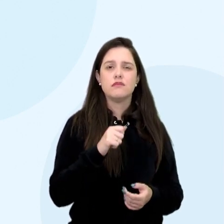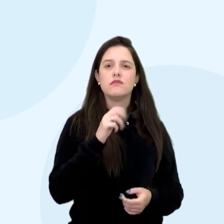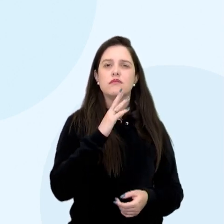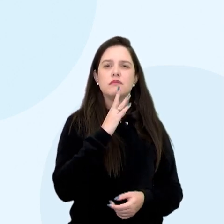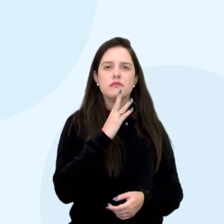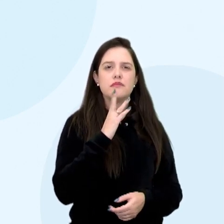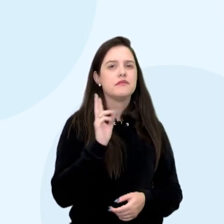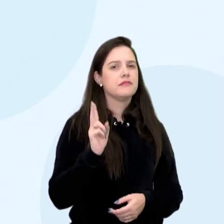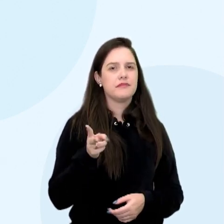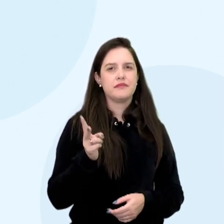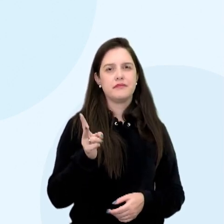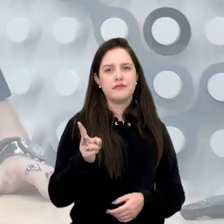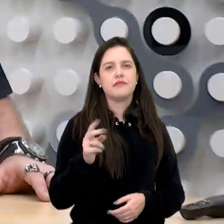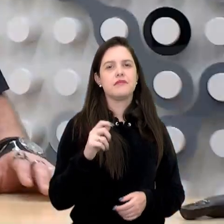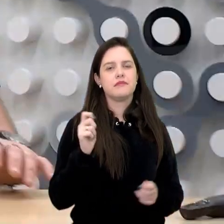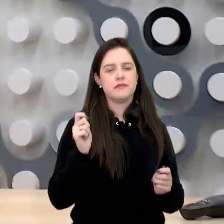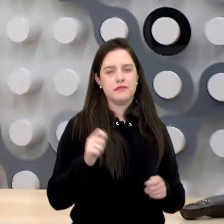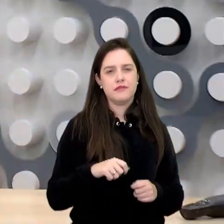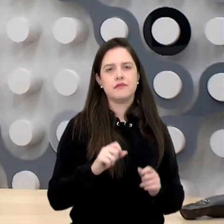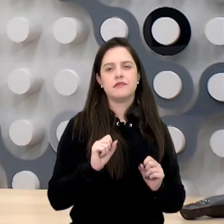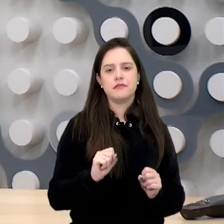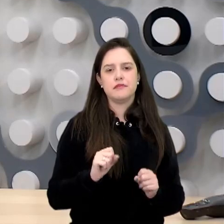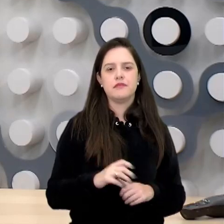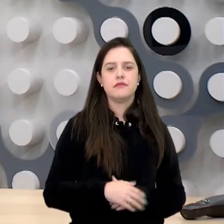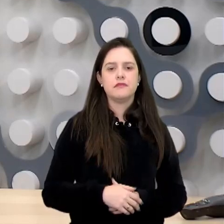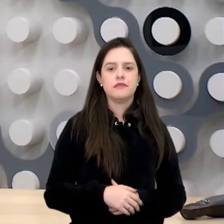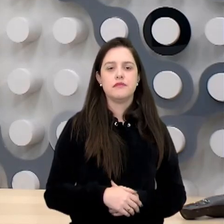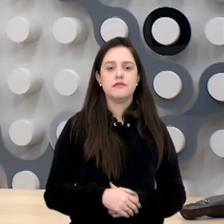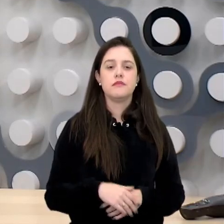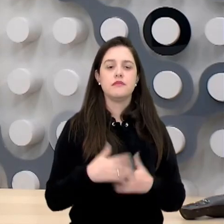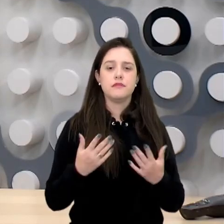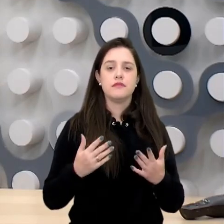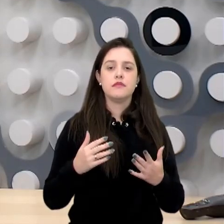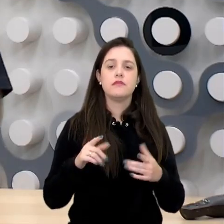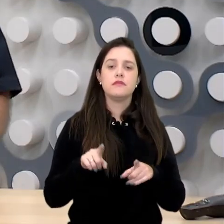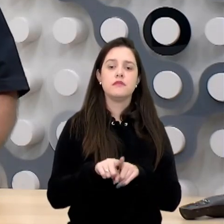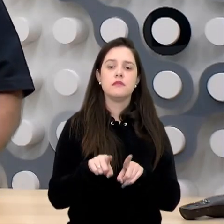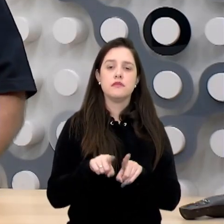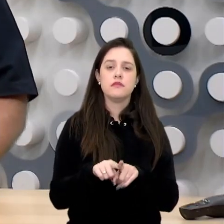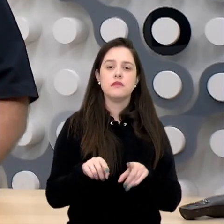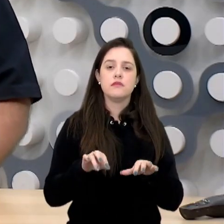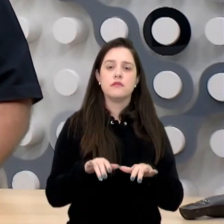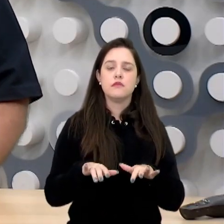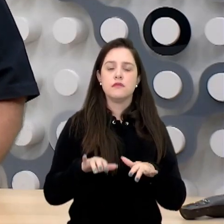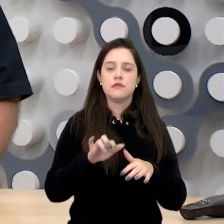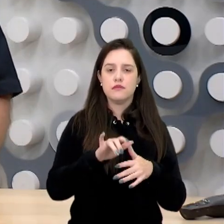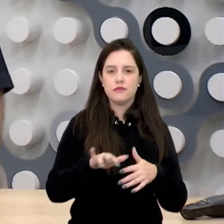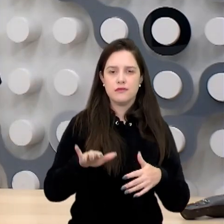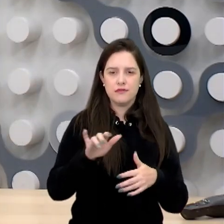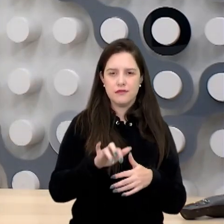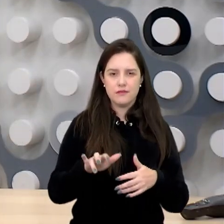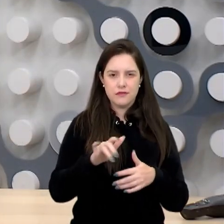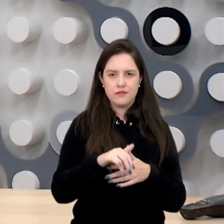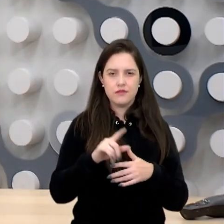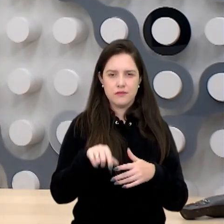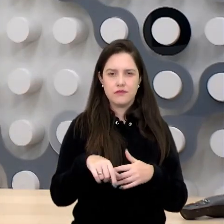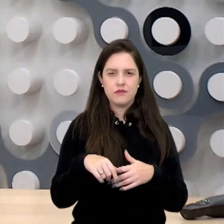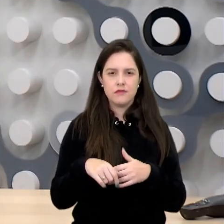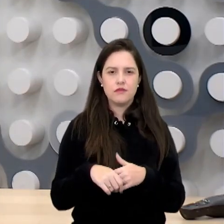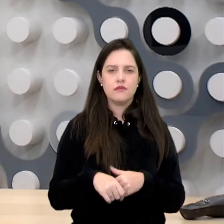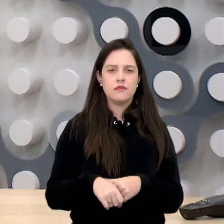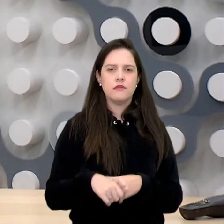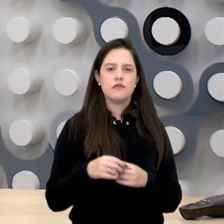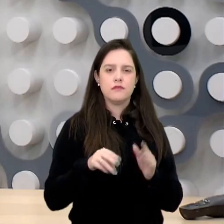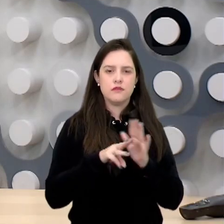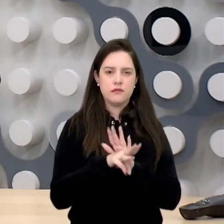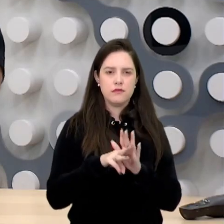sempre que necessário. Então o aluno pode usar tanto da forma digital como da forma analógica aí, né, essa